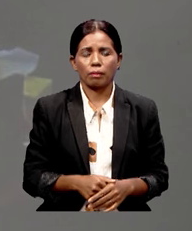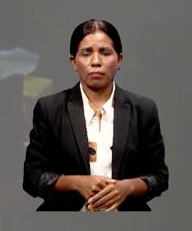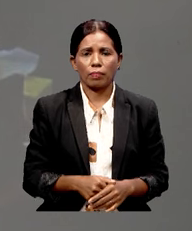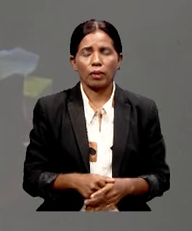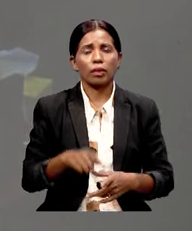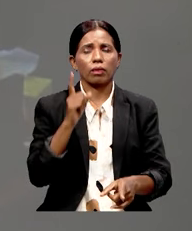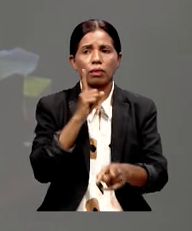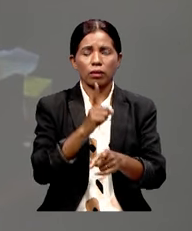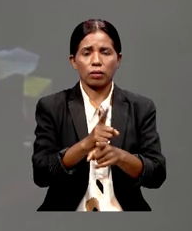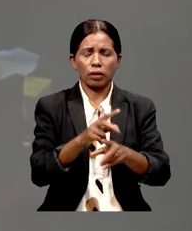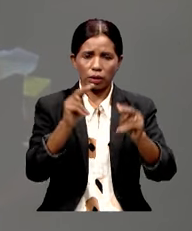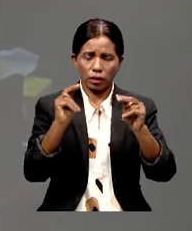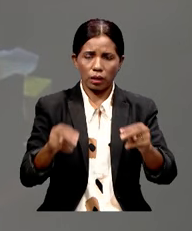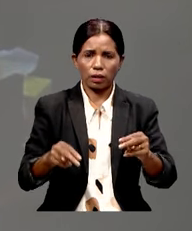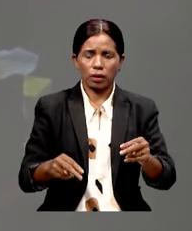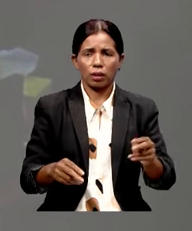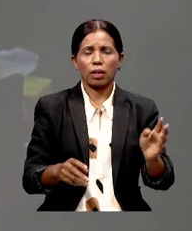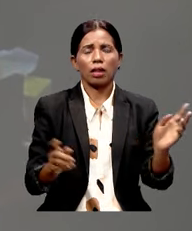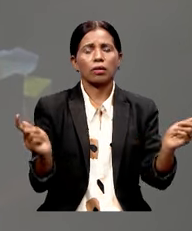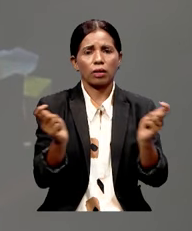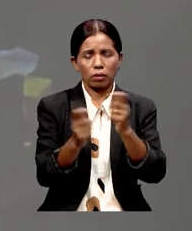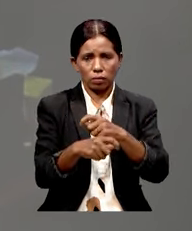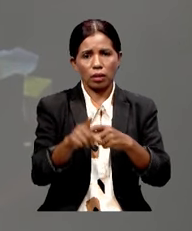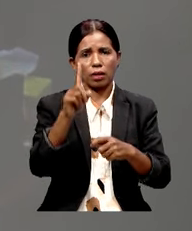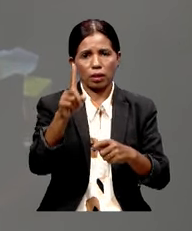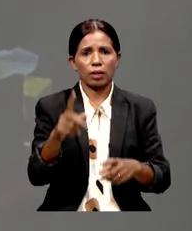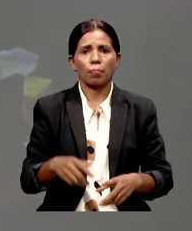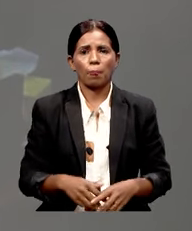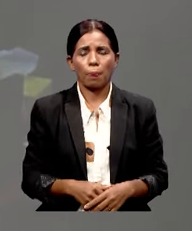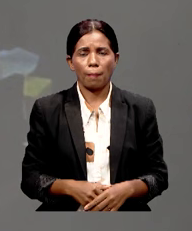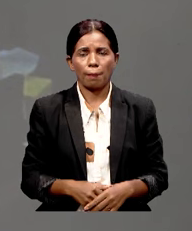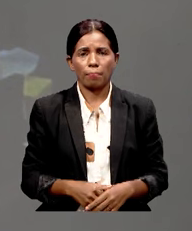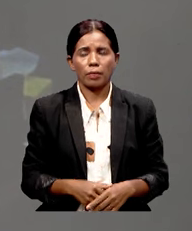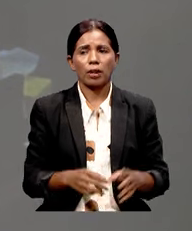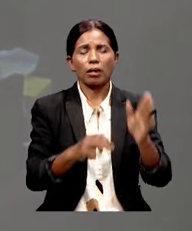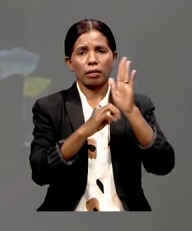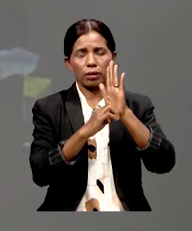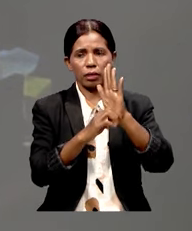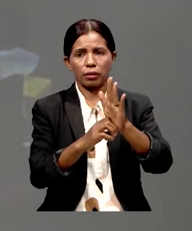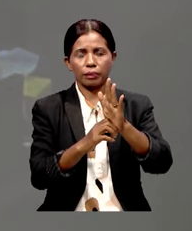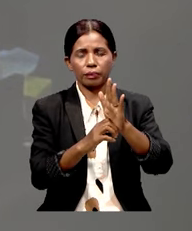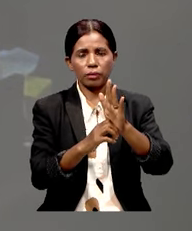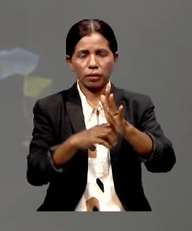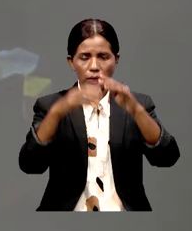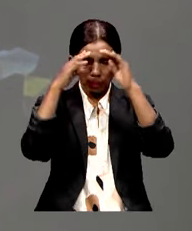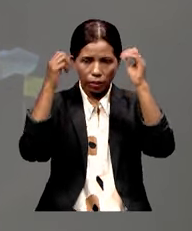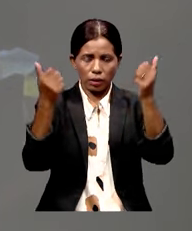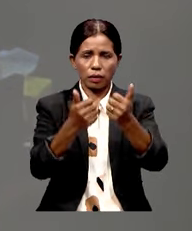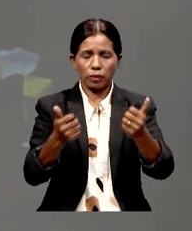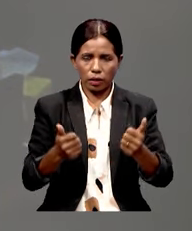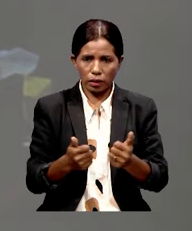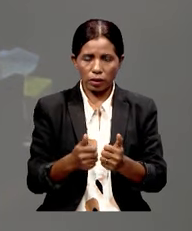lolos tem que ir a fase de transição ida. Por exemplo, ir presidente da autoridade atual